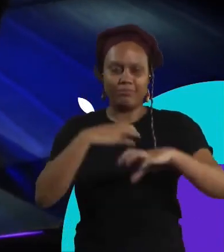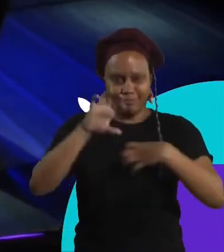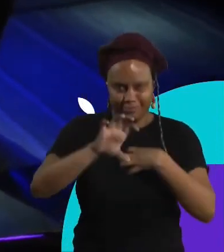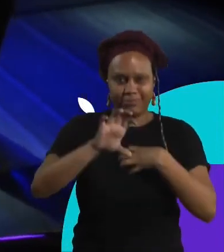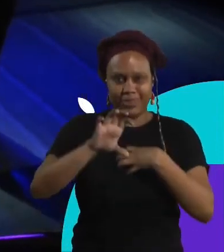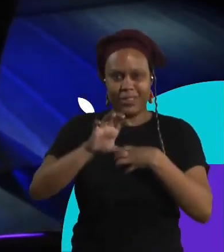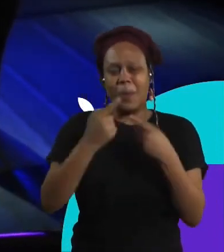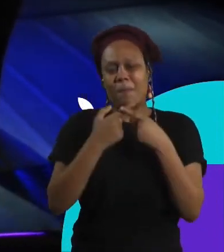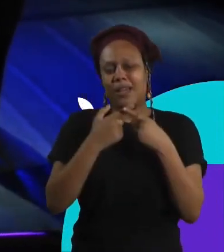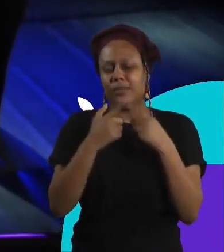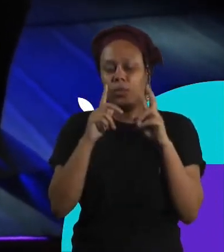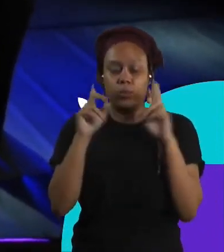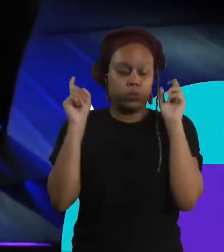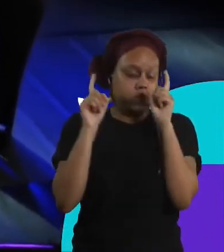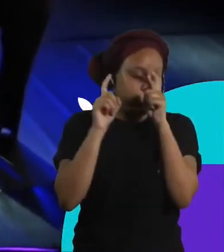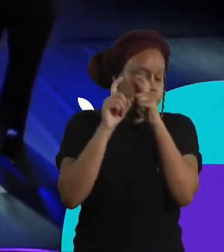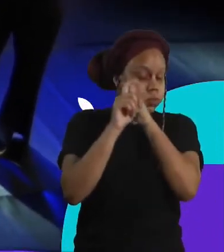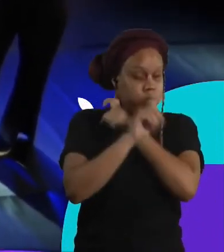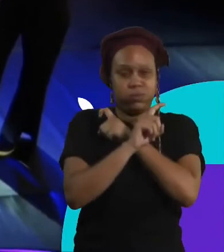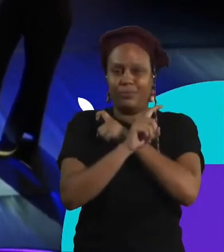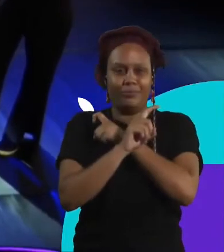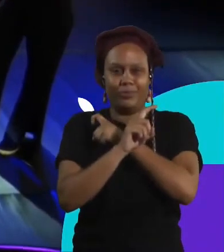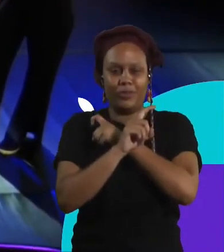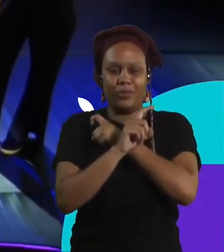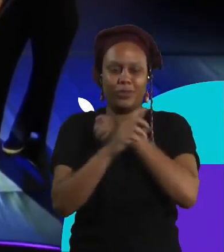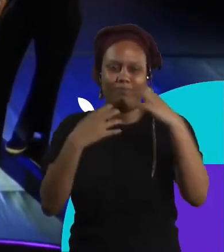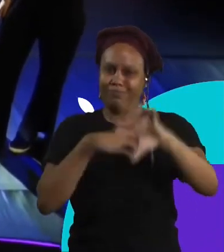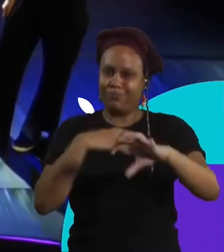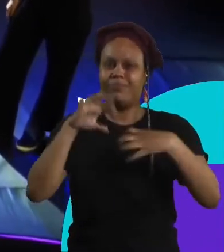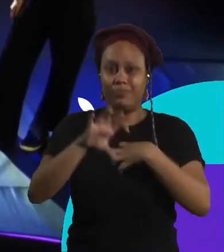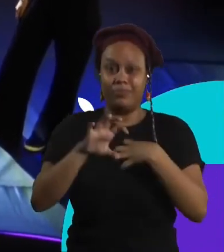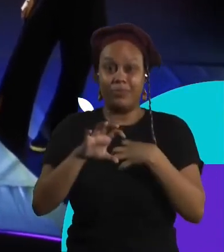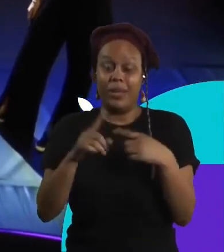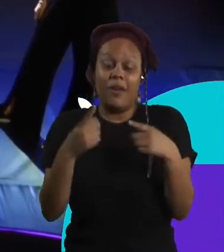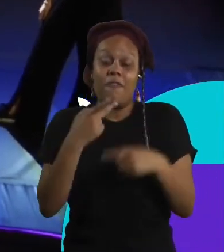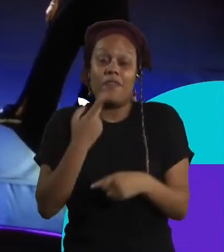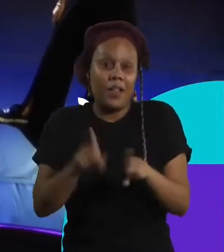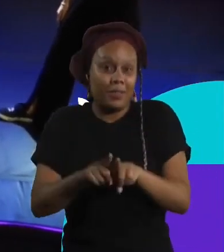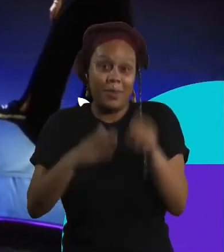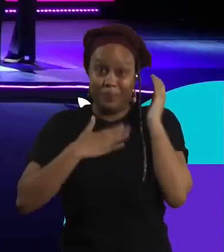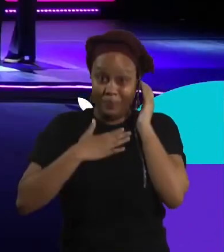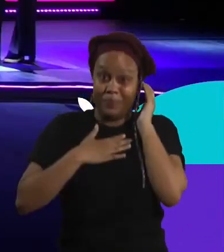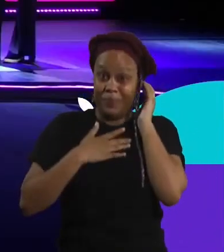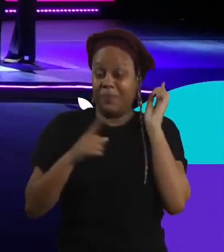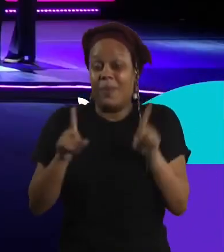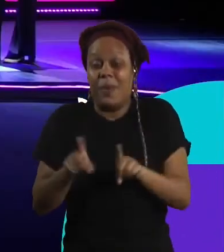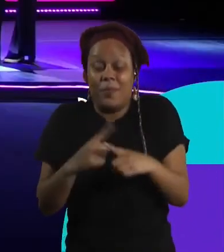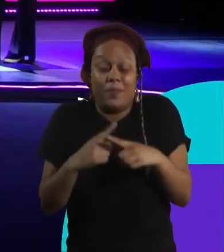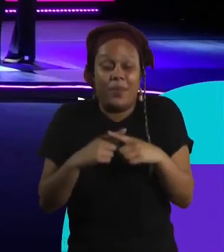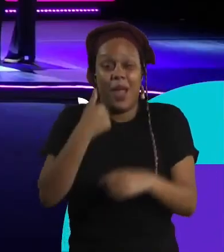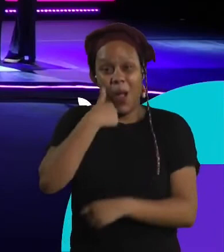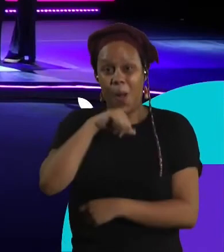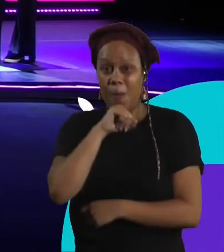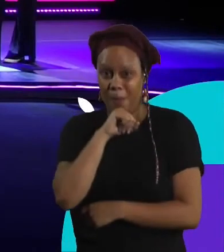lugar do outro. Mas eu acho que a gente tem que ter um esforço muito grande de fazer isso. E eu até falo por mim agora, como mãe recente, que talvez